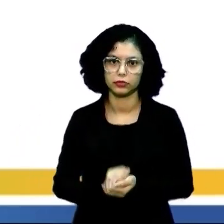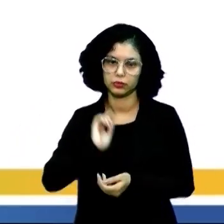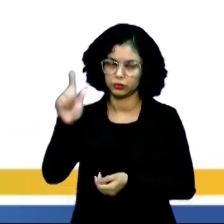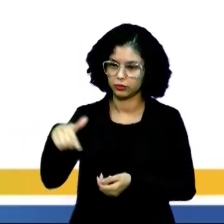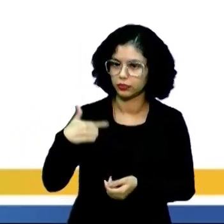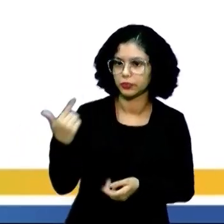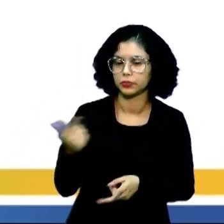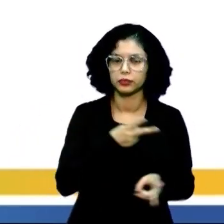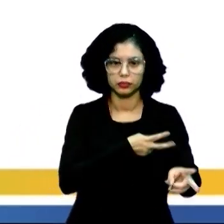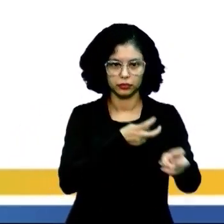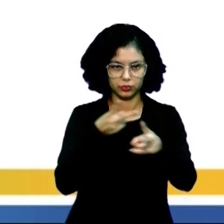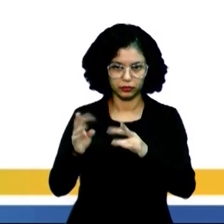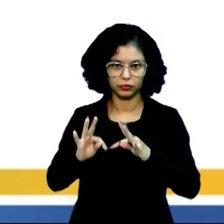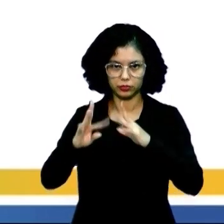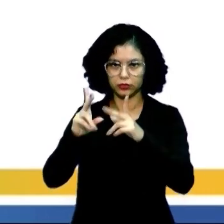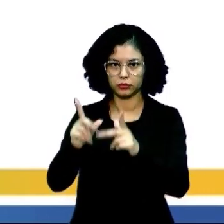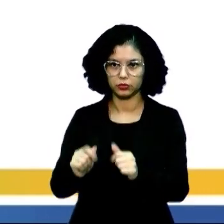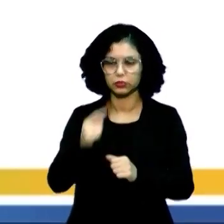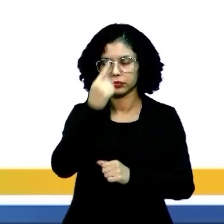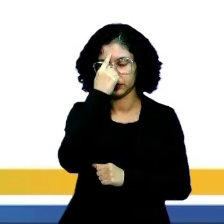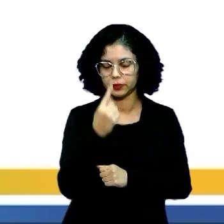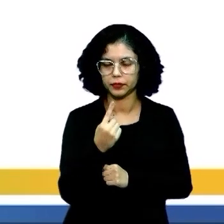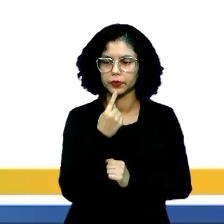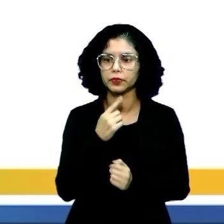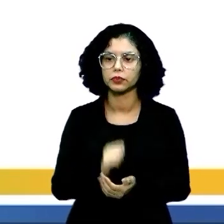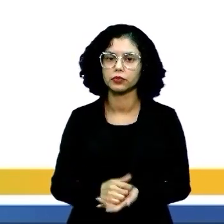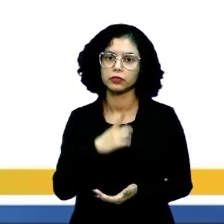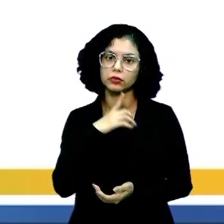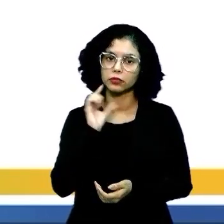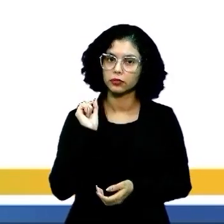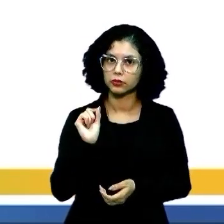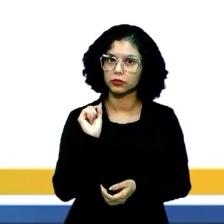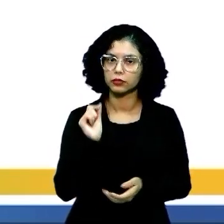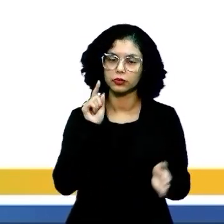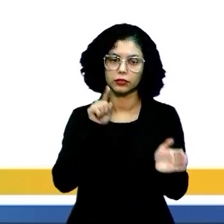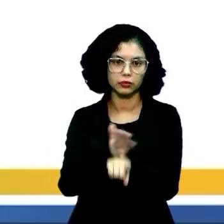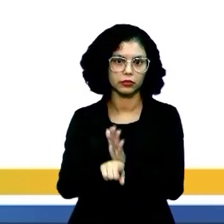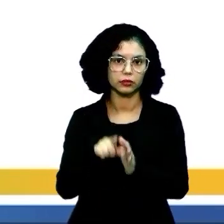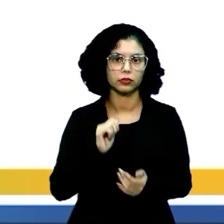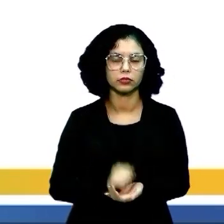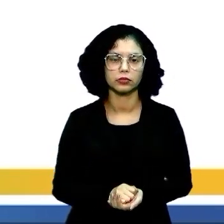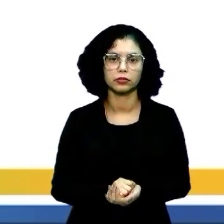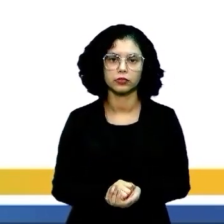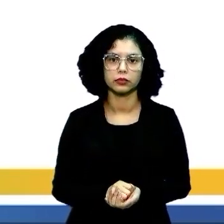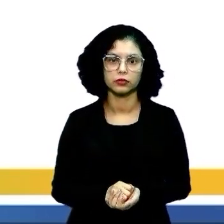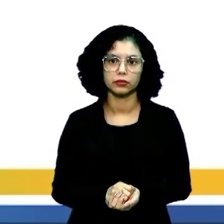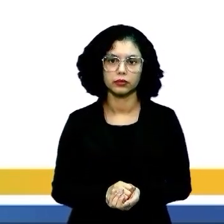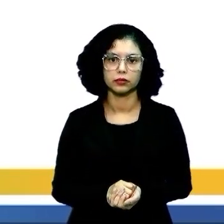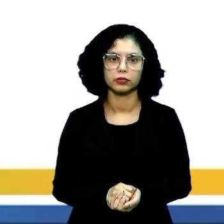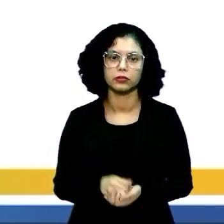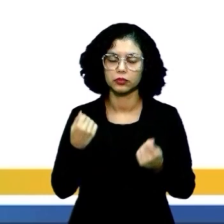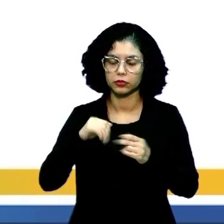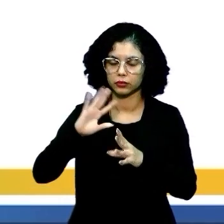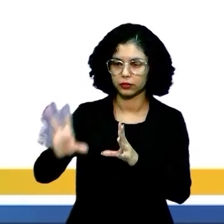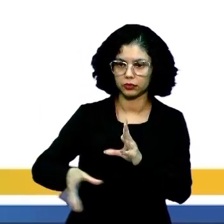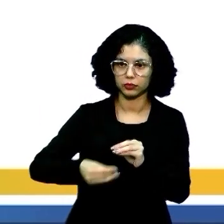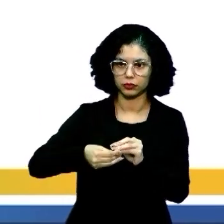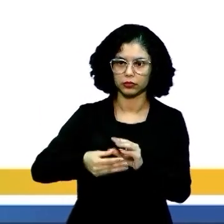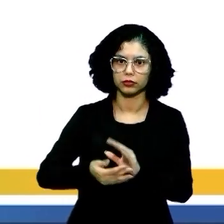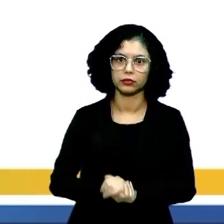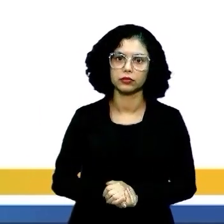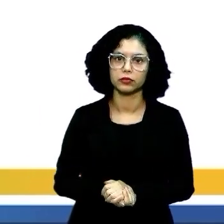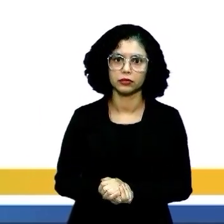Após observar toda essa imagem, a gente tem então a pergunta. E a gente precisa do